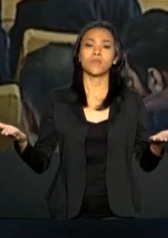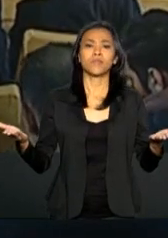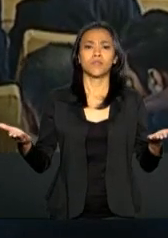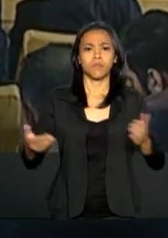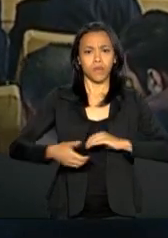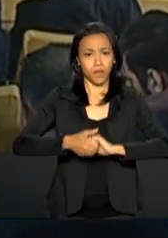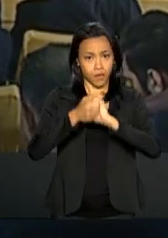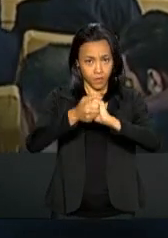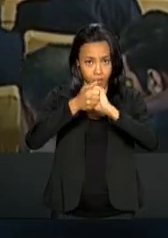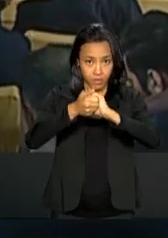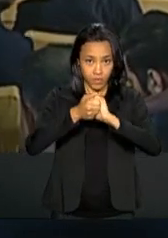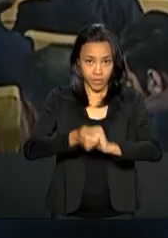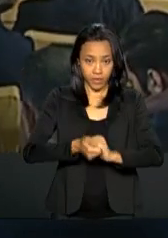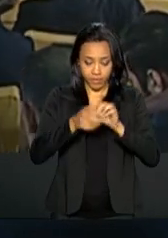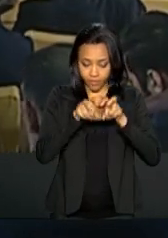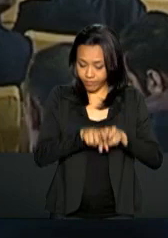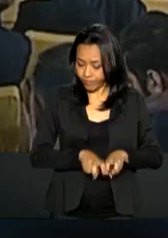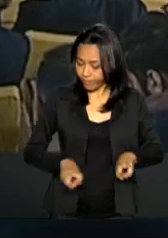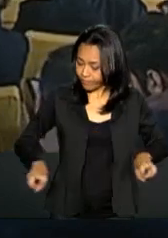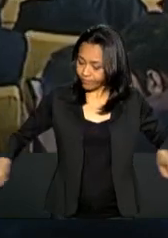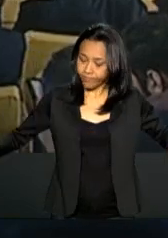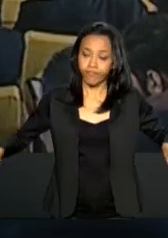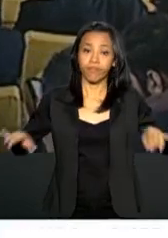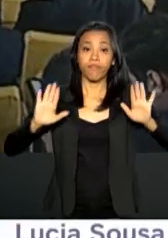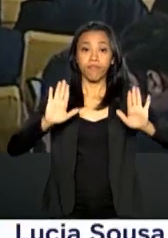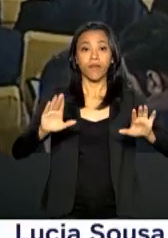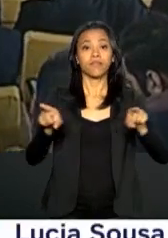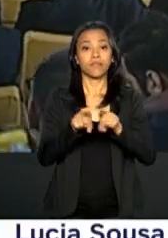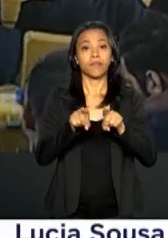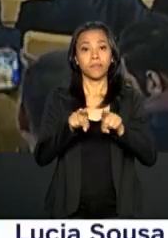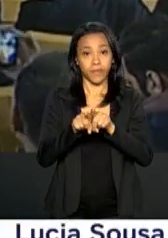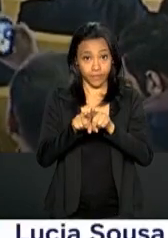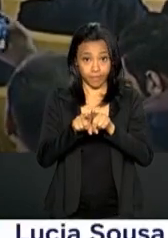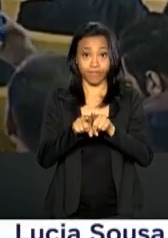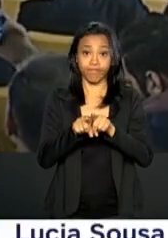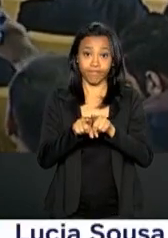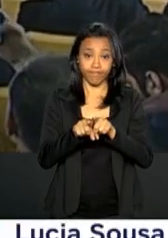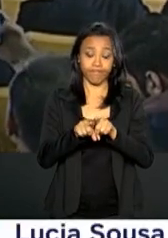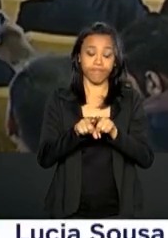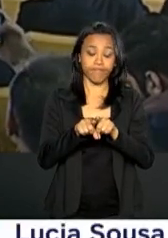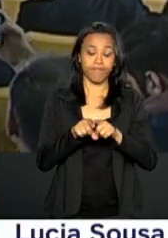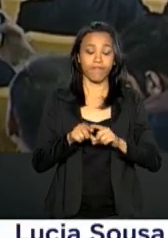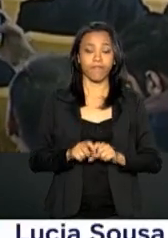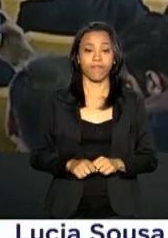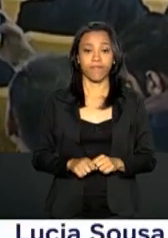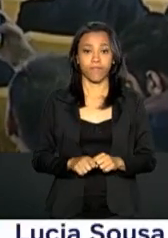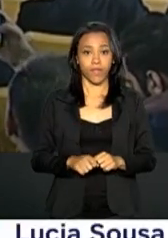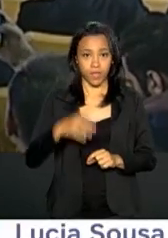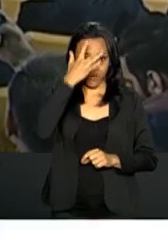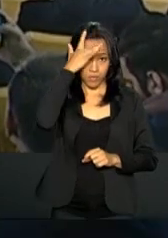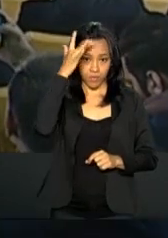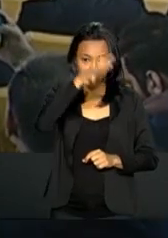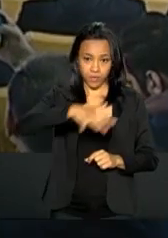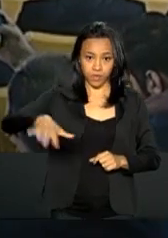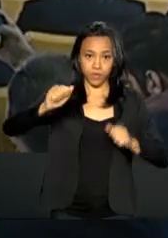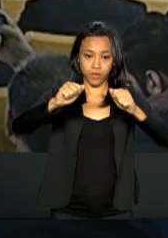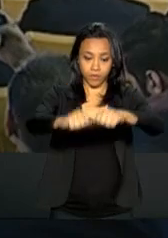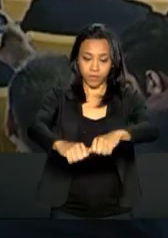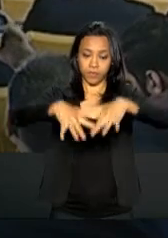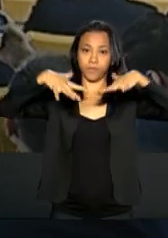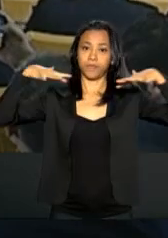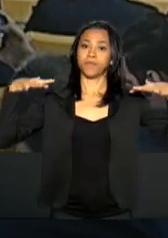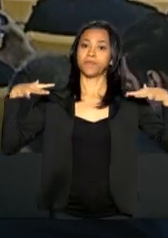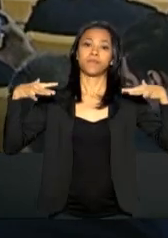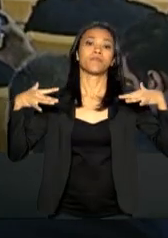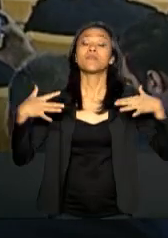bancada que está aqui a mesa mas também aqueles que se acham no auditório e até